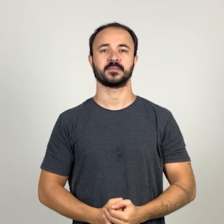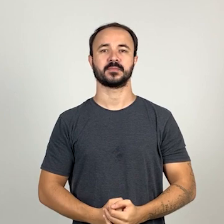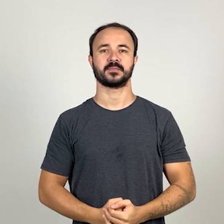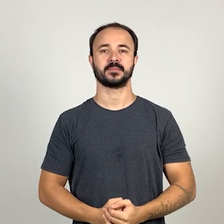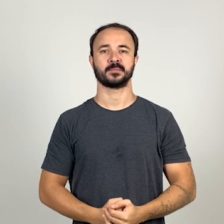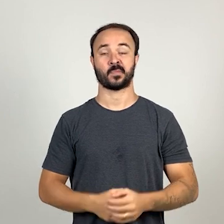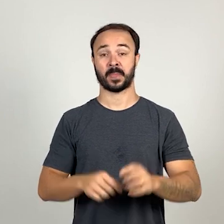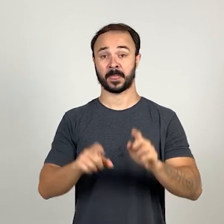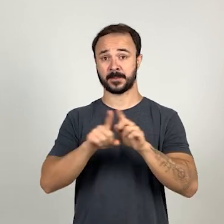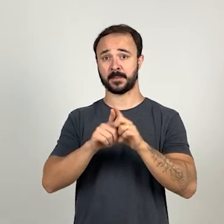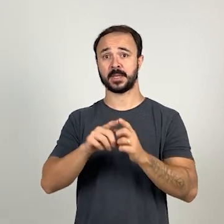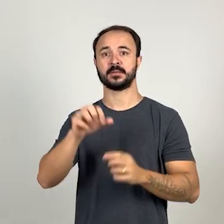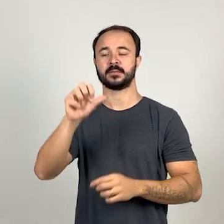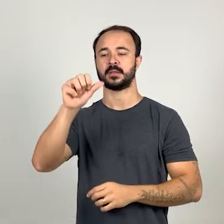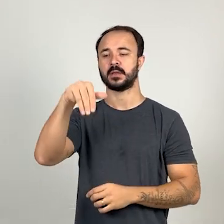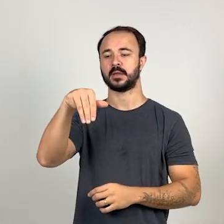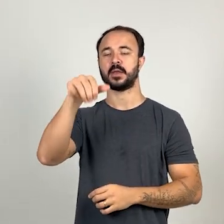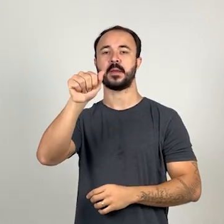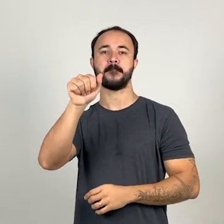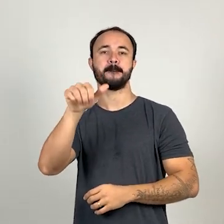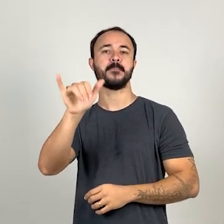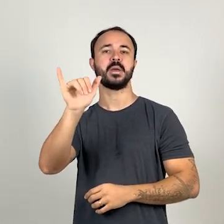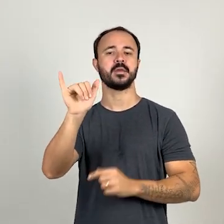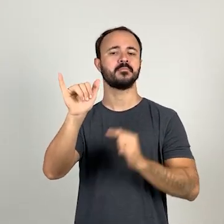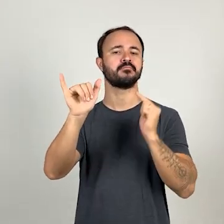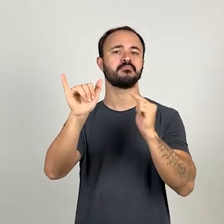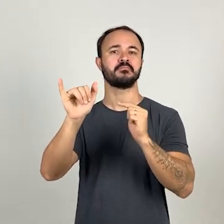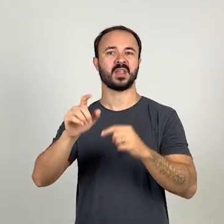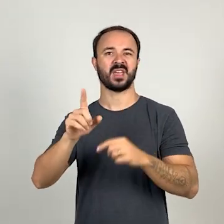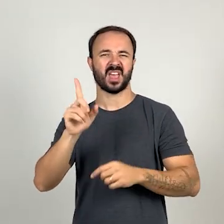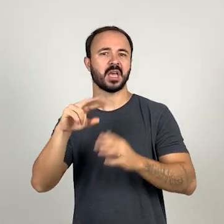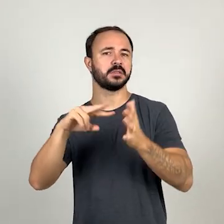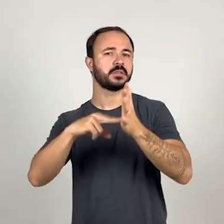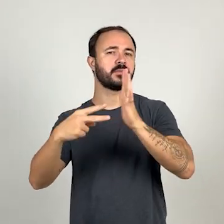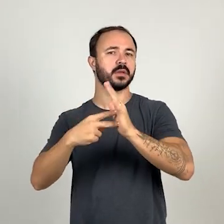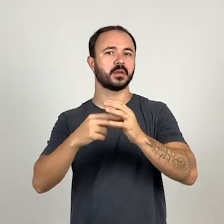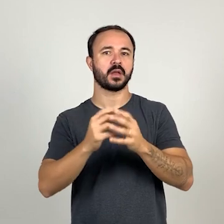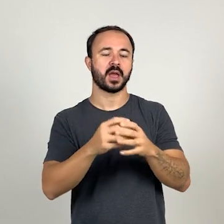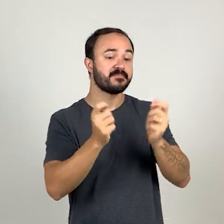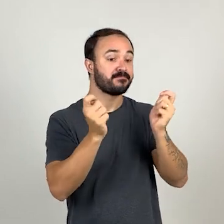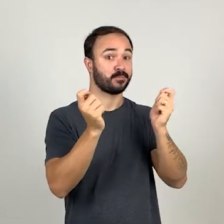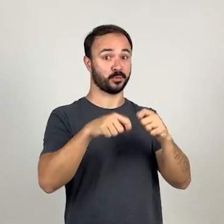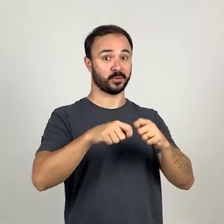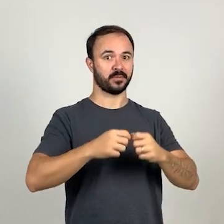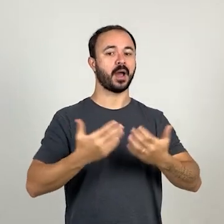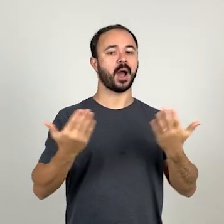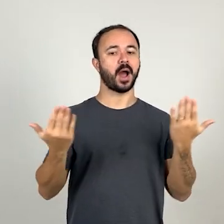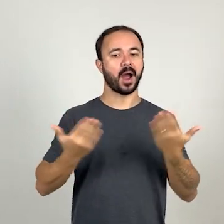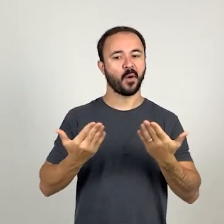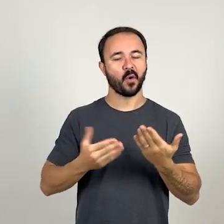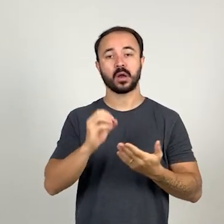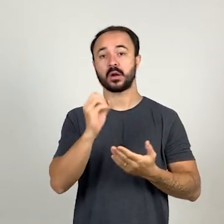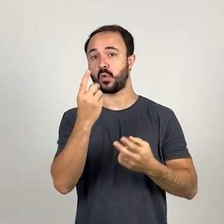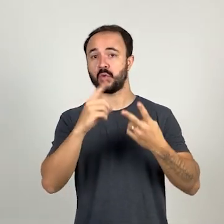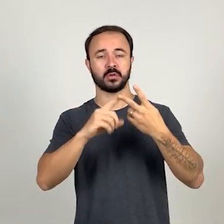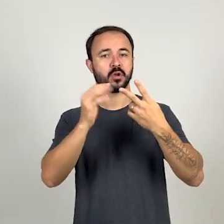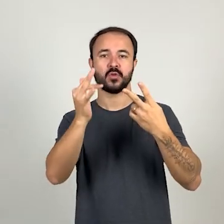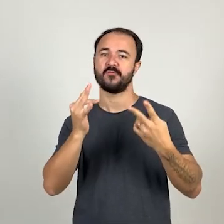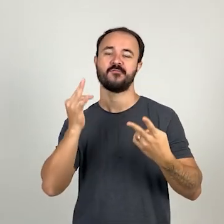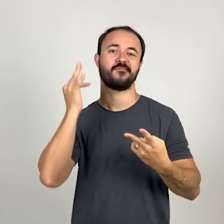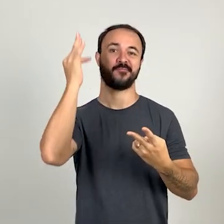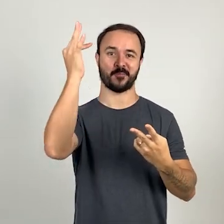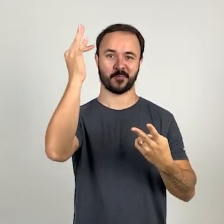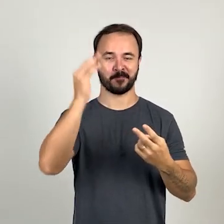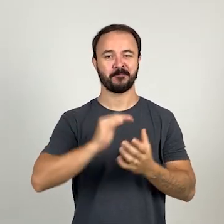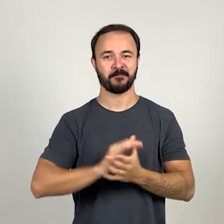May é usado para expressar uma possibilidade no presente ou no futuro. Também pode ser usado para pedir permissão, no entanto,